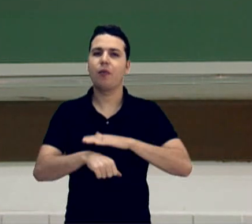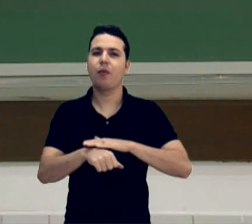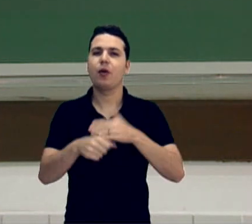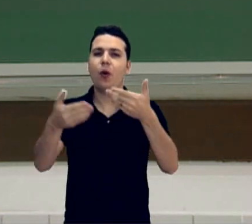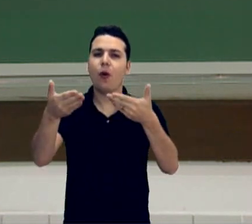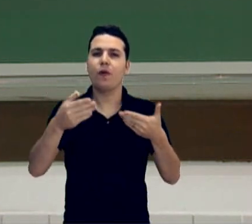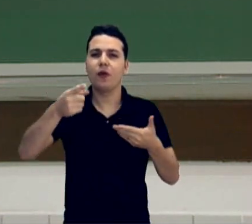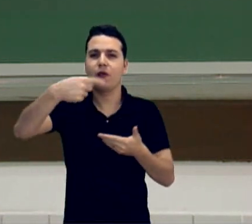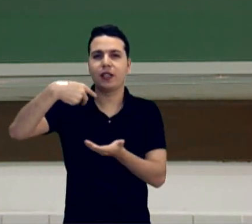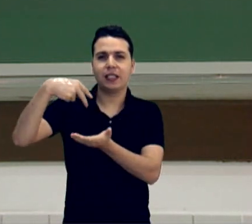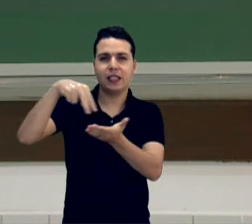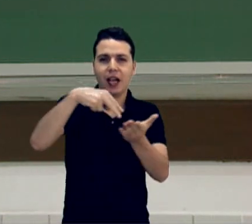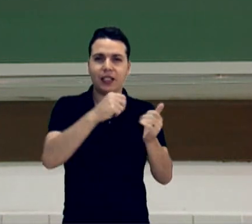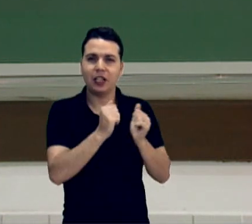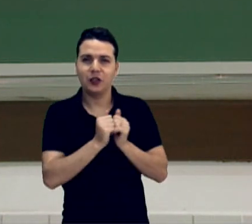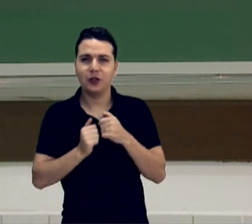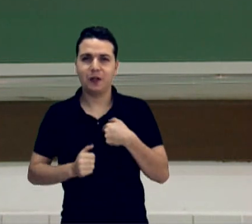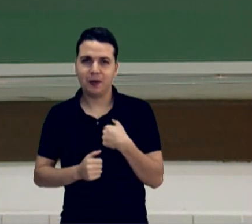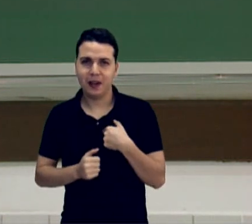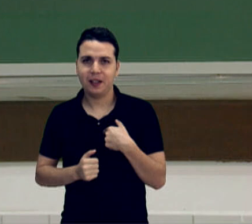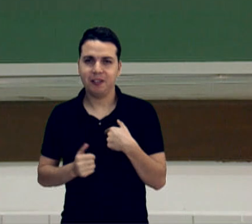dançar comigo. Vamos lá?